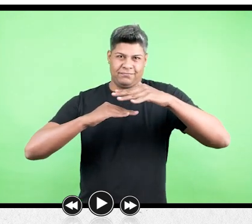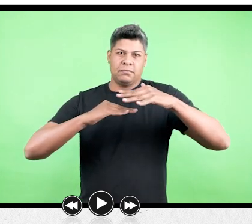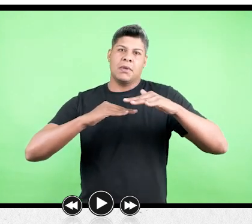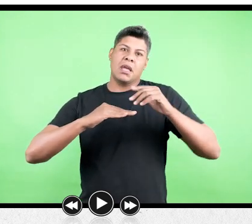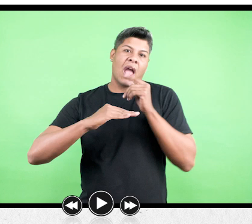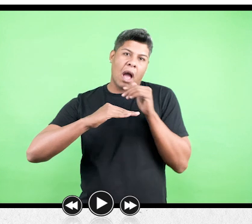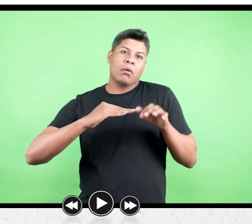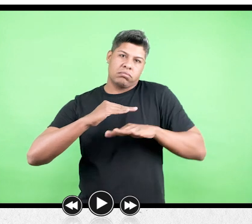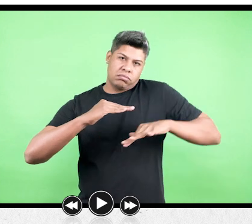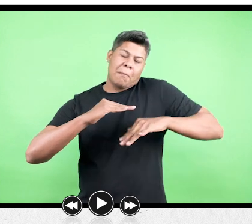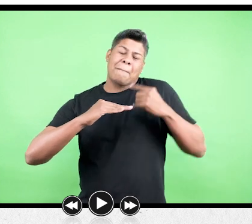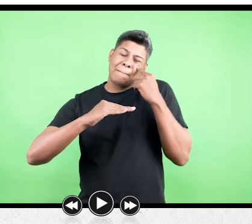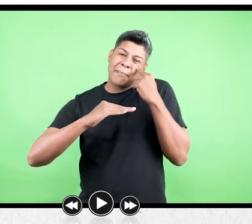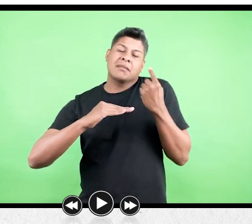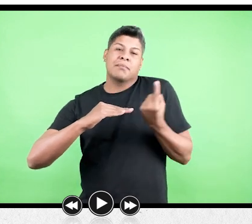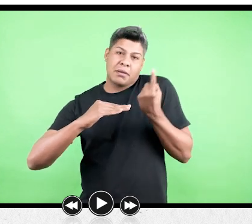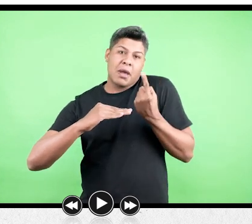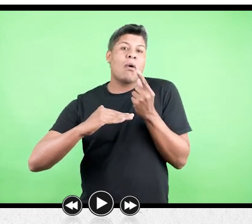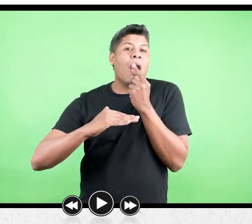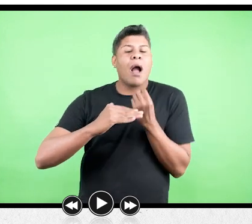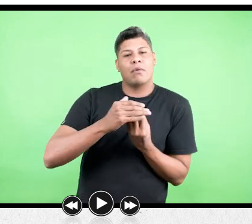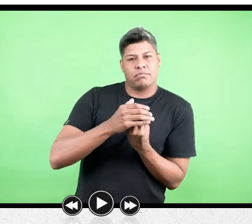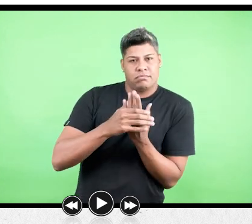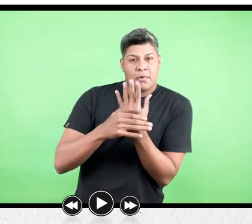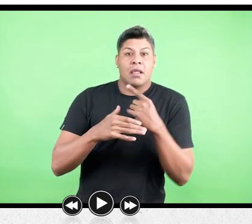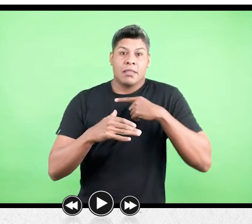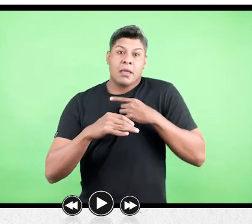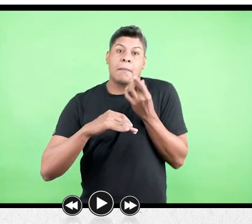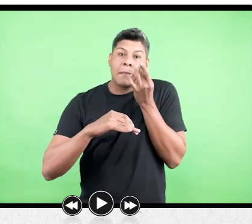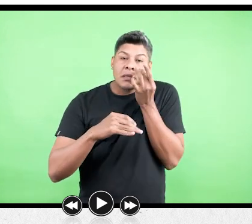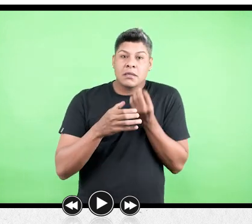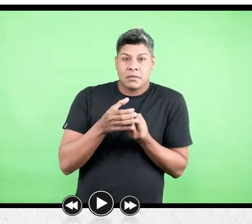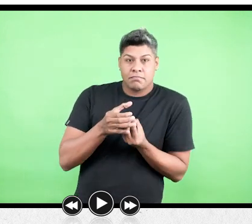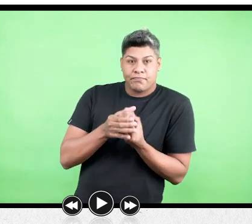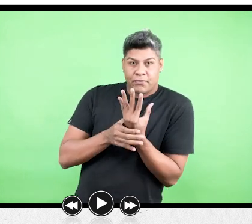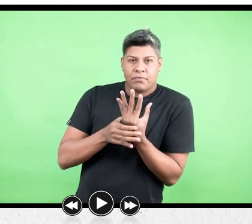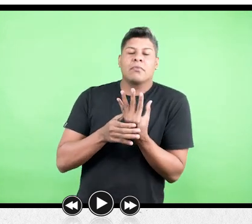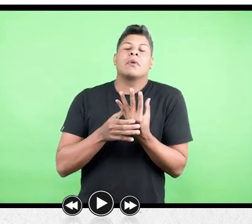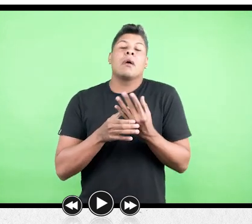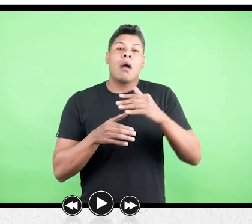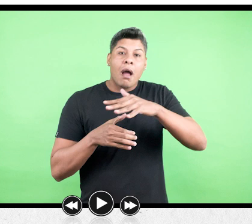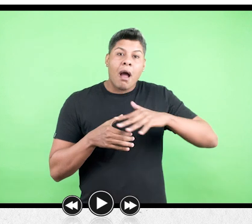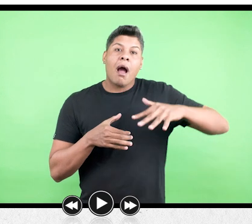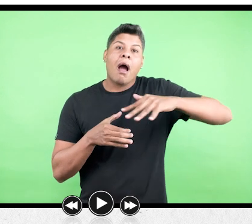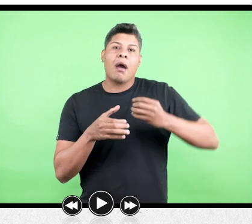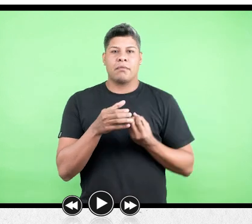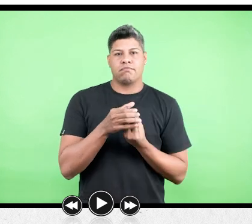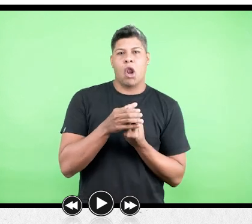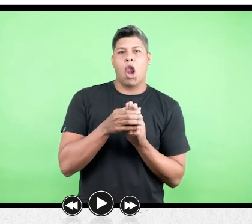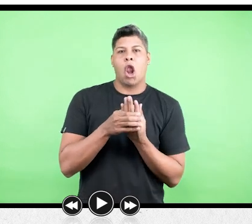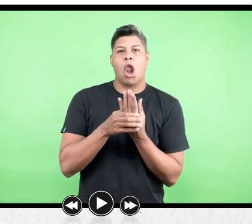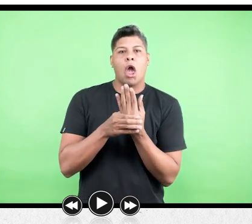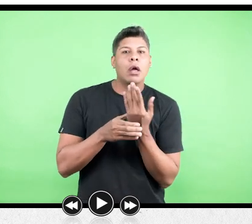saindo da superfície. E aí nós temos a presença de fontes ou nascentes, que são essas áreas de descarga natural.